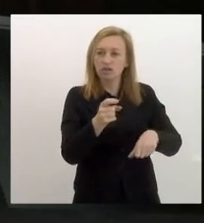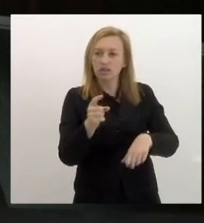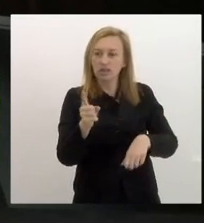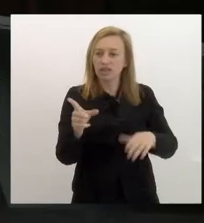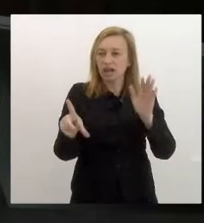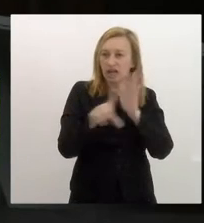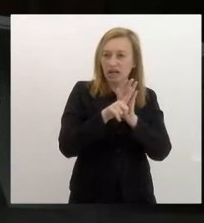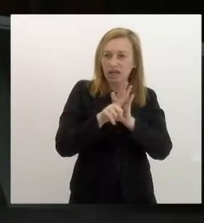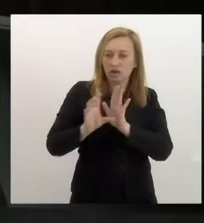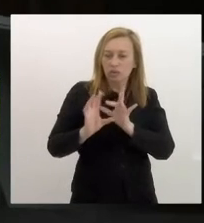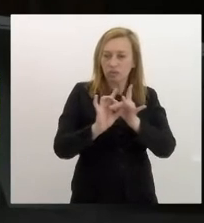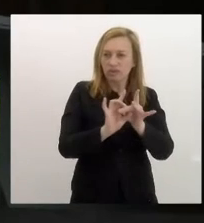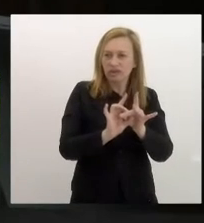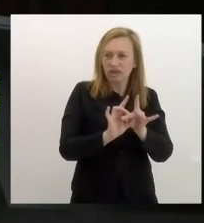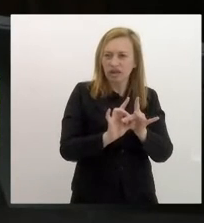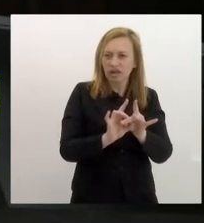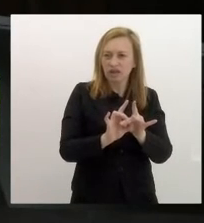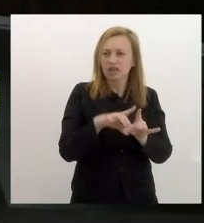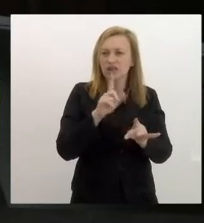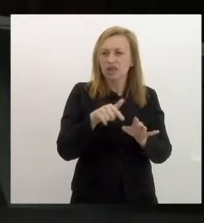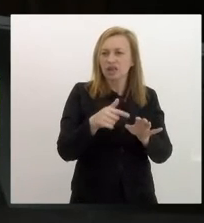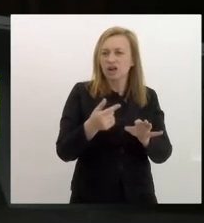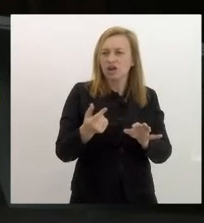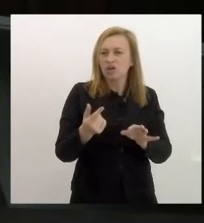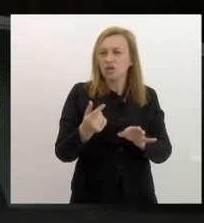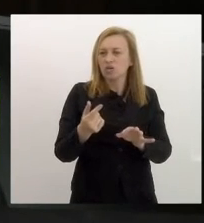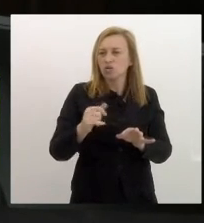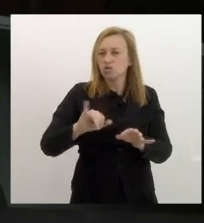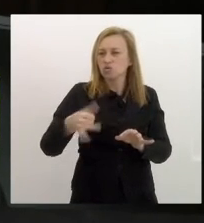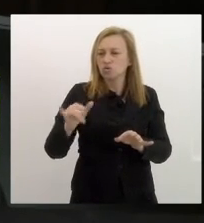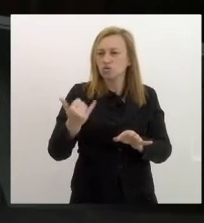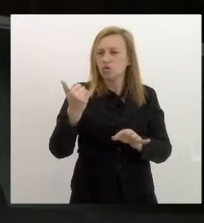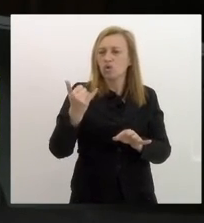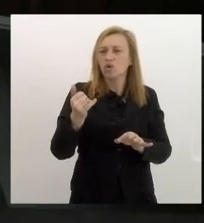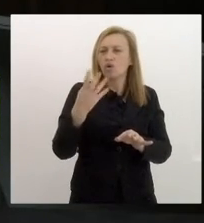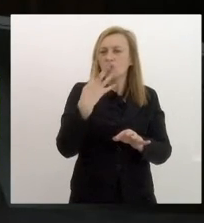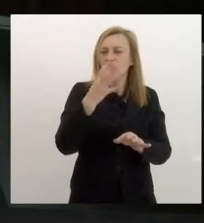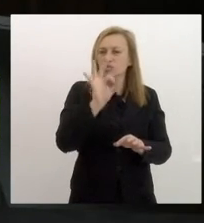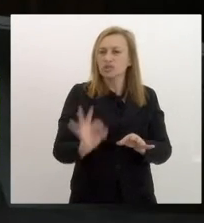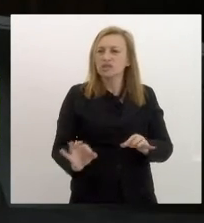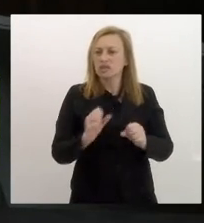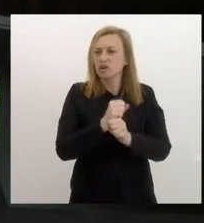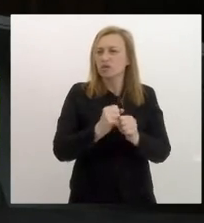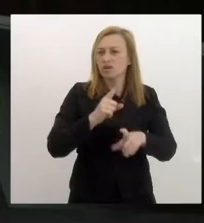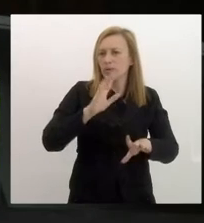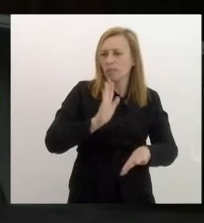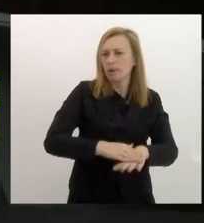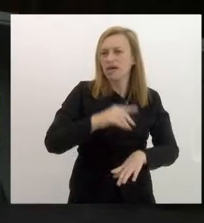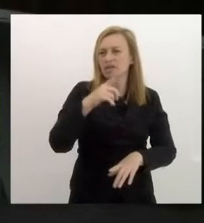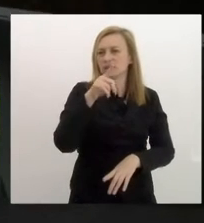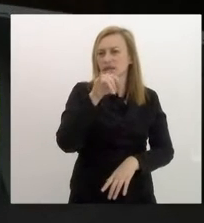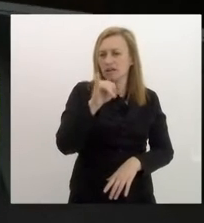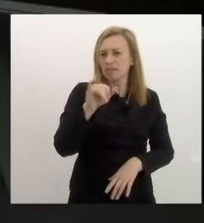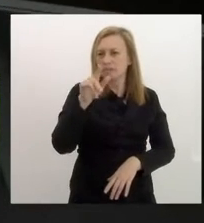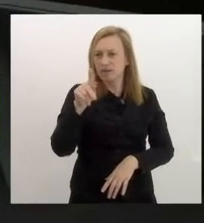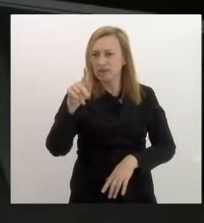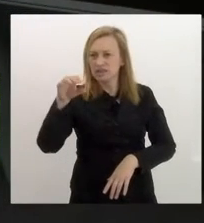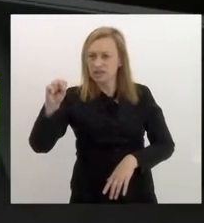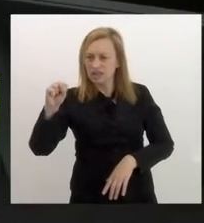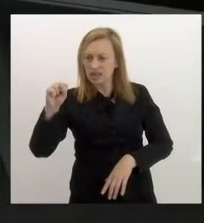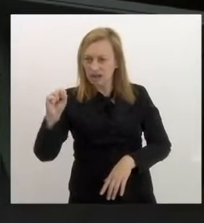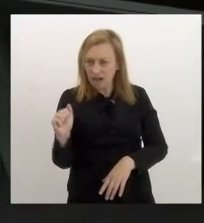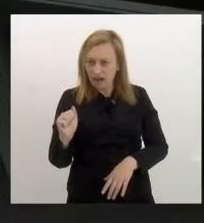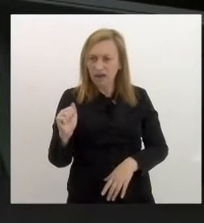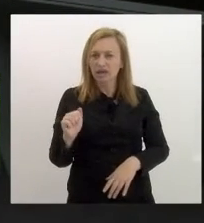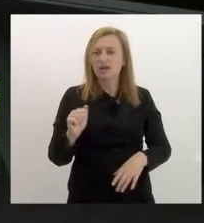na lei complementar que é uma taxa de juros de quatro porcento ano mais IPCA eu não vou nem falar de IPCA porque o especial esse